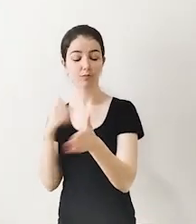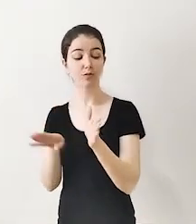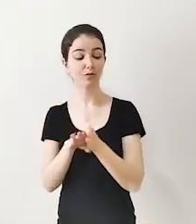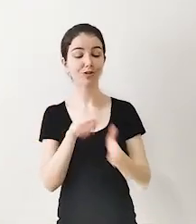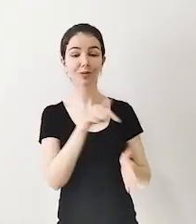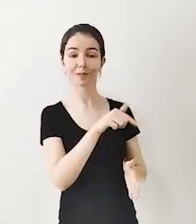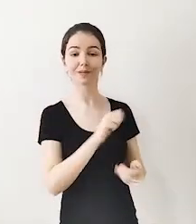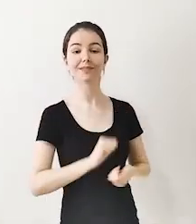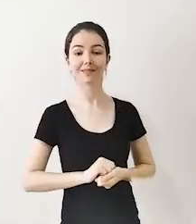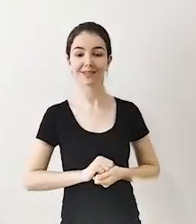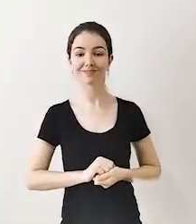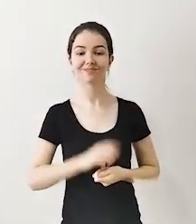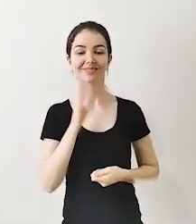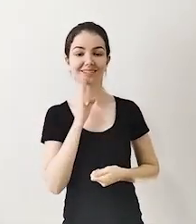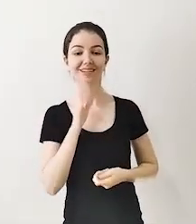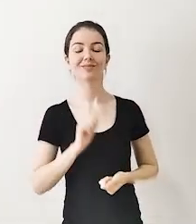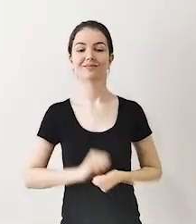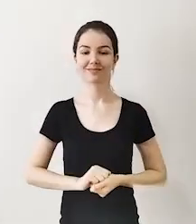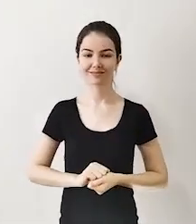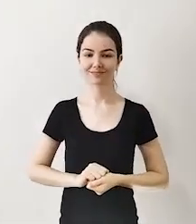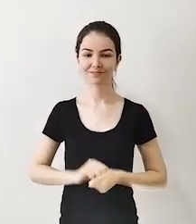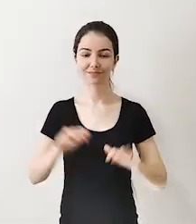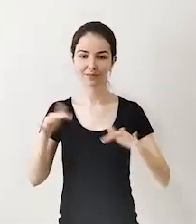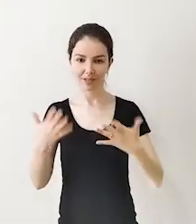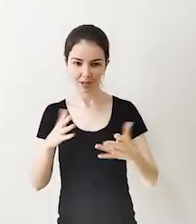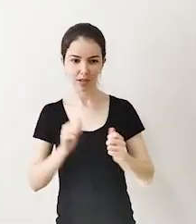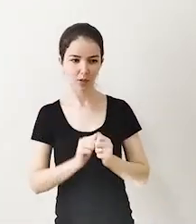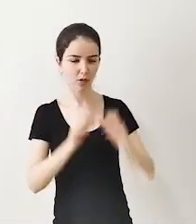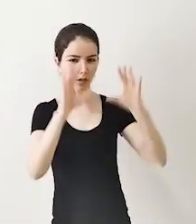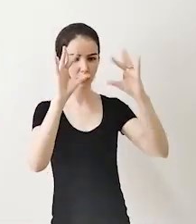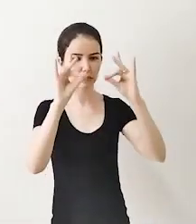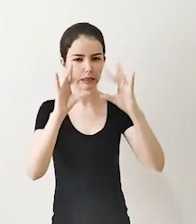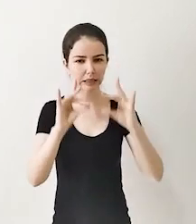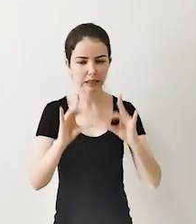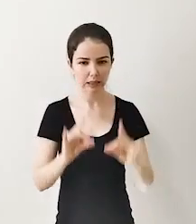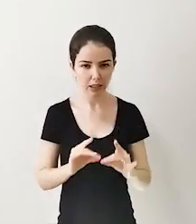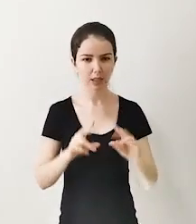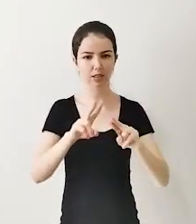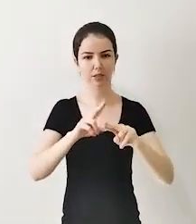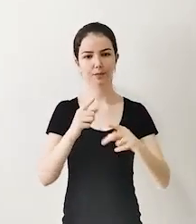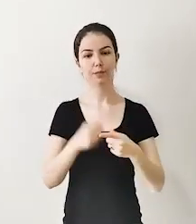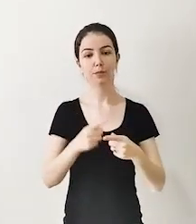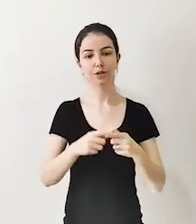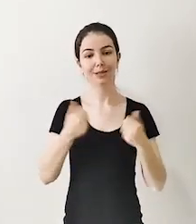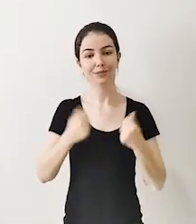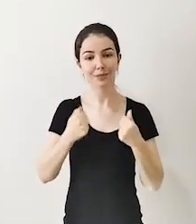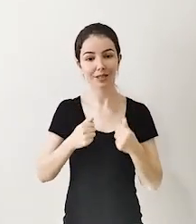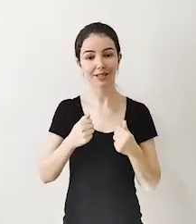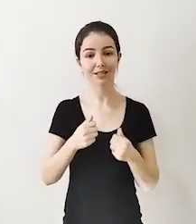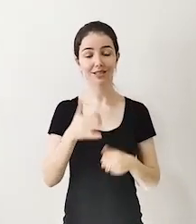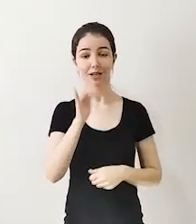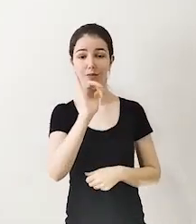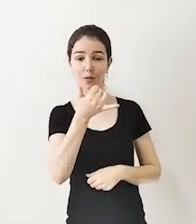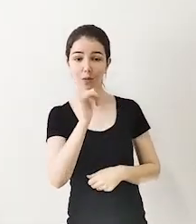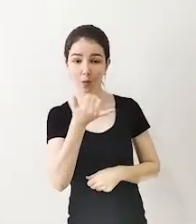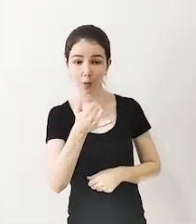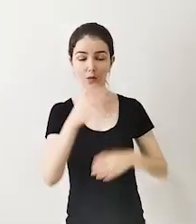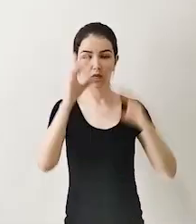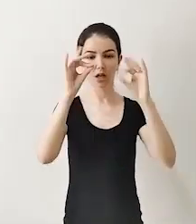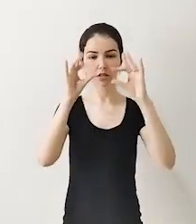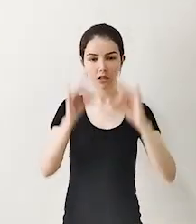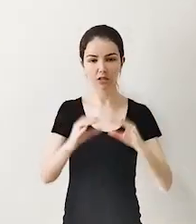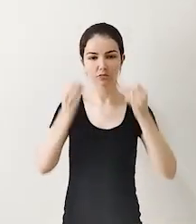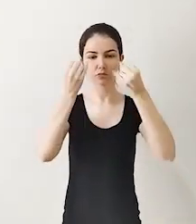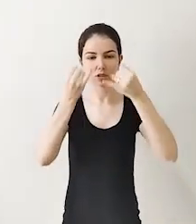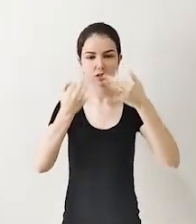lá, legal. E aí, então, eles eram mais detalhistas, né? Porque eles tinham que mesmo que contar e descrever, né?